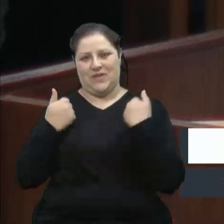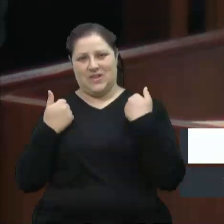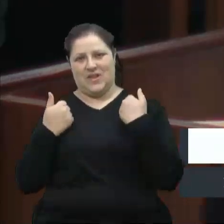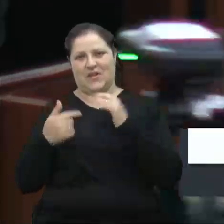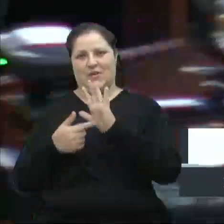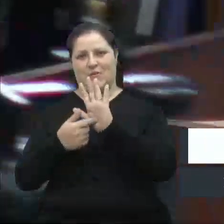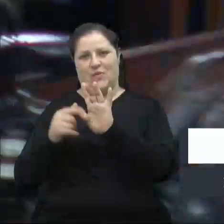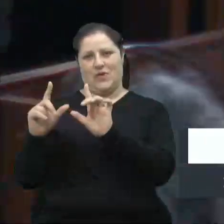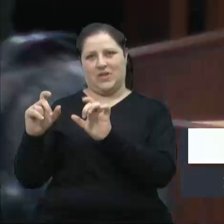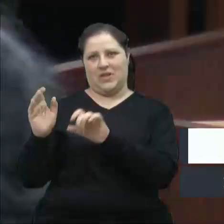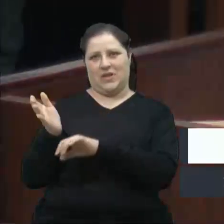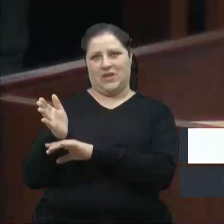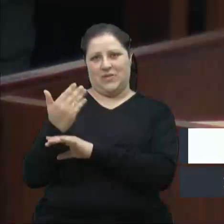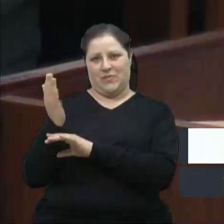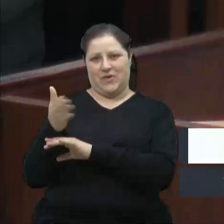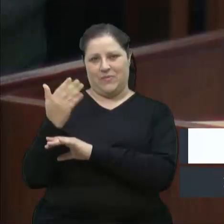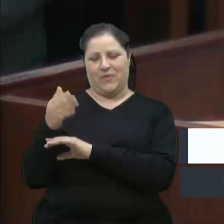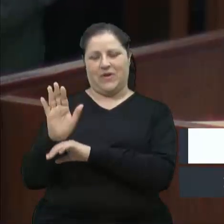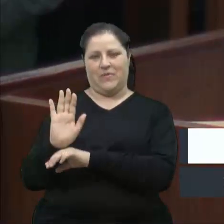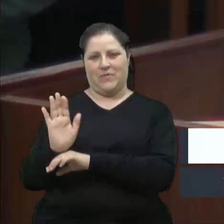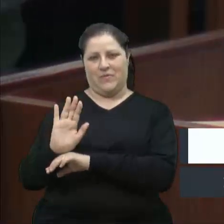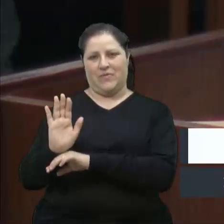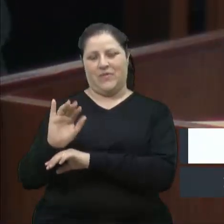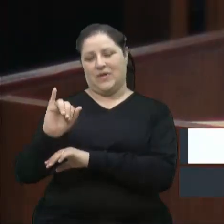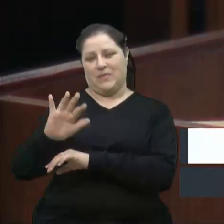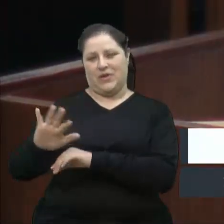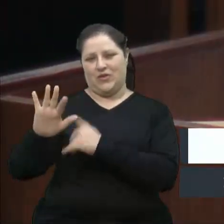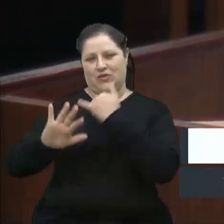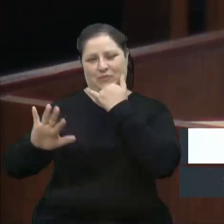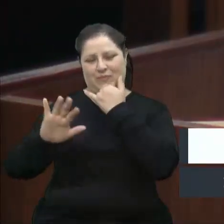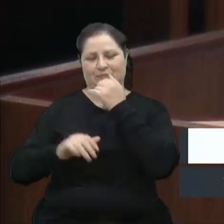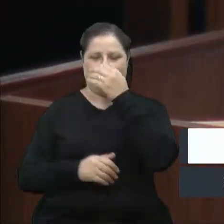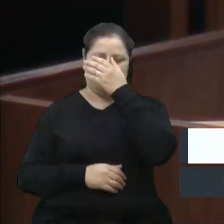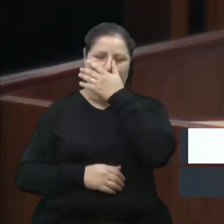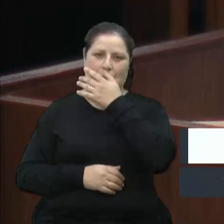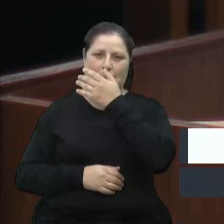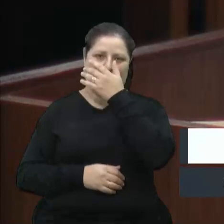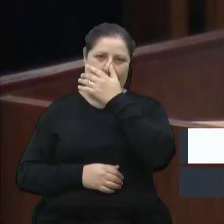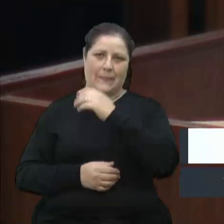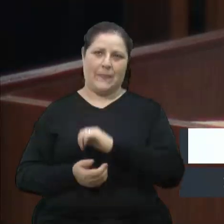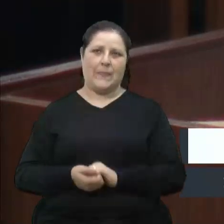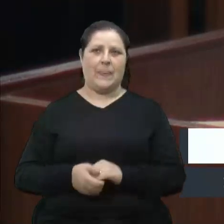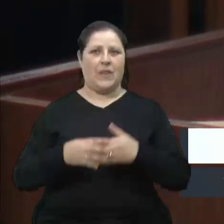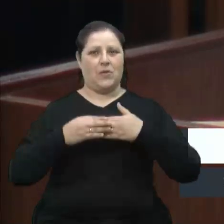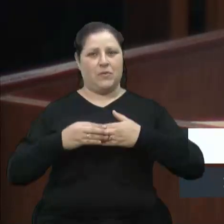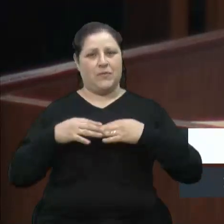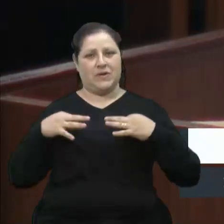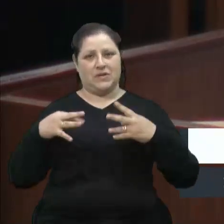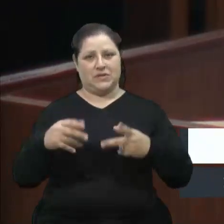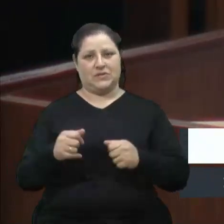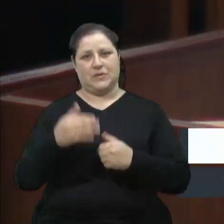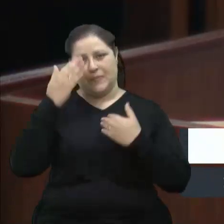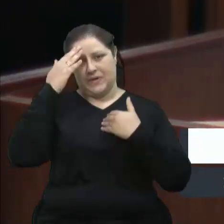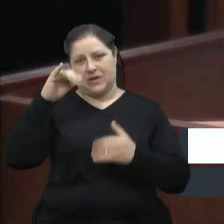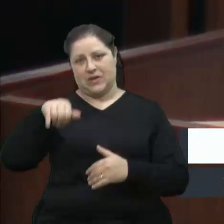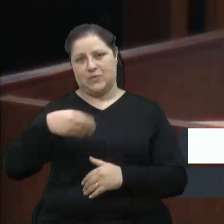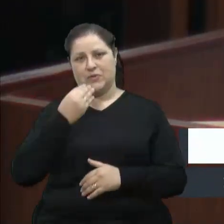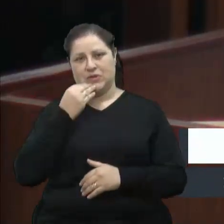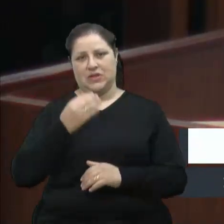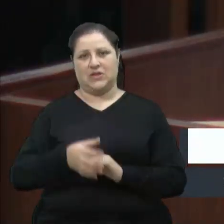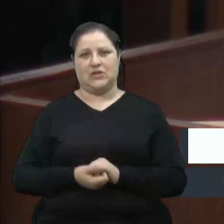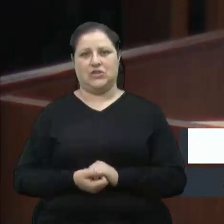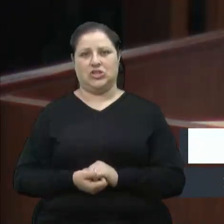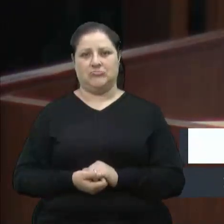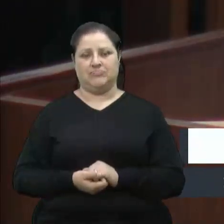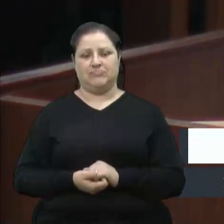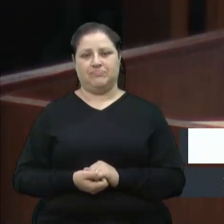preparei. Se alguém puder já passar, eu agradeço. Então, cumprimentando a todos, obrigado por essa oportunidade,